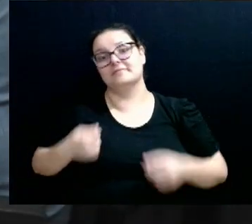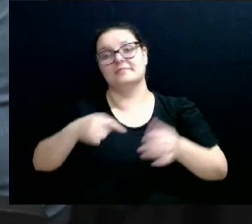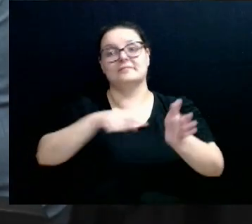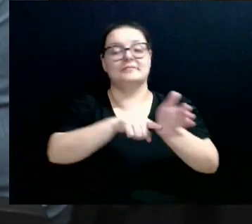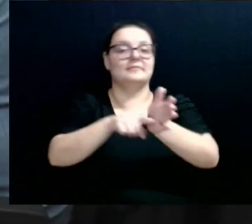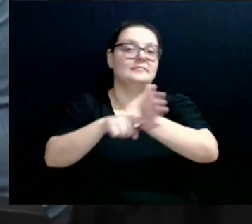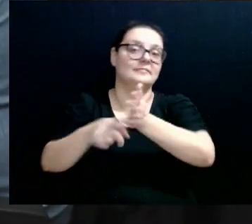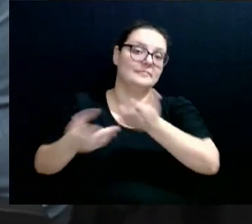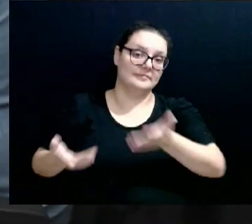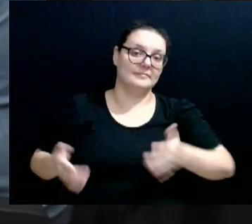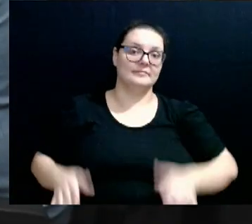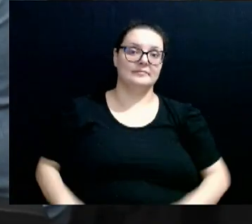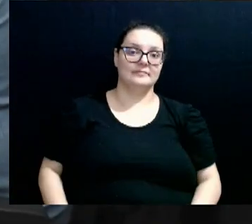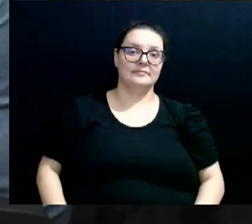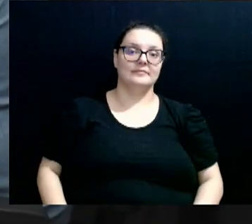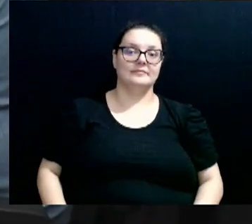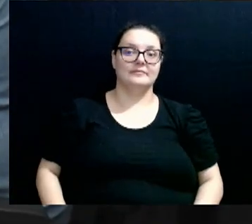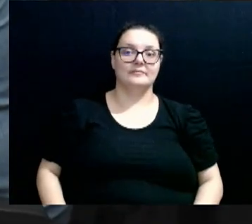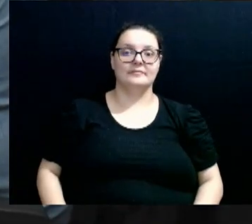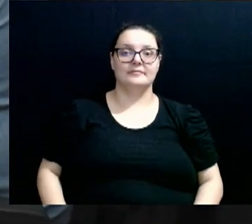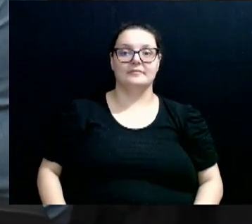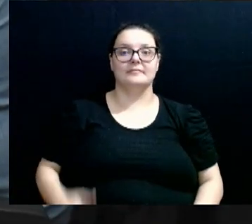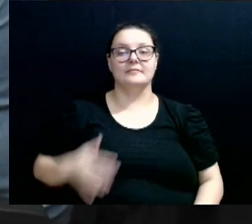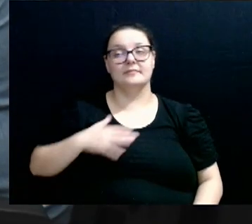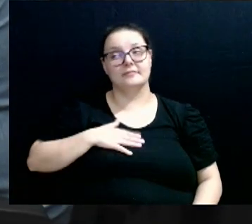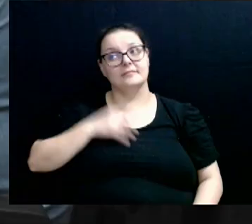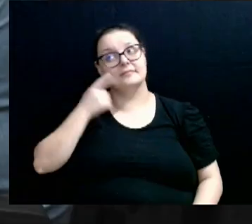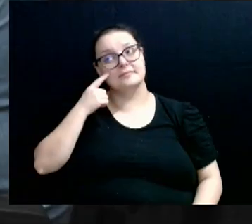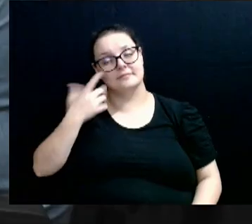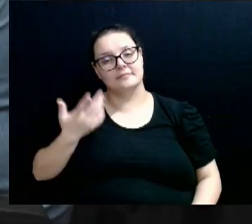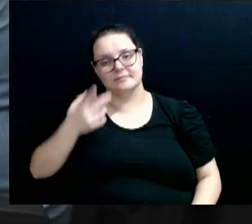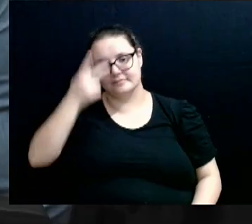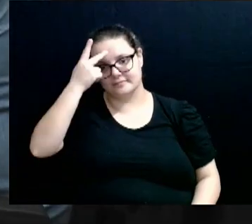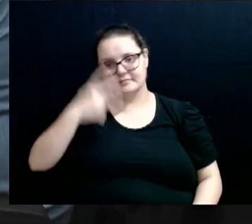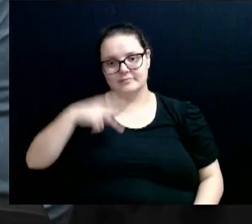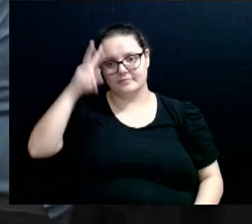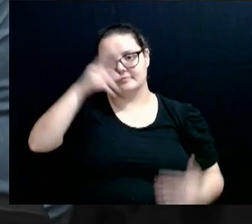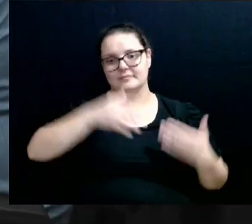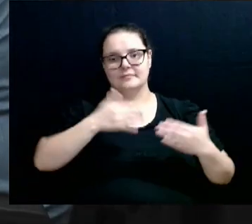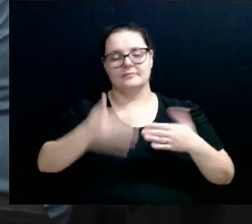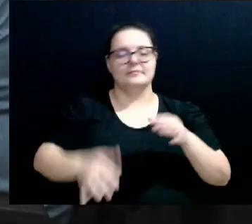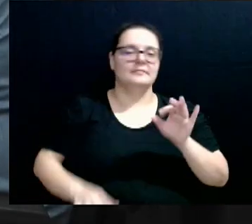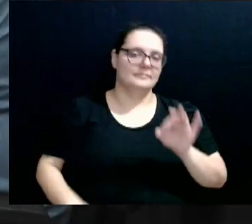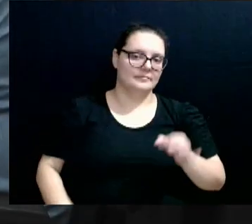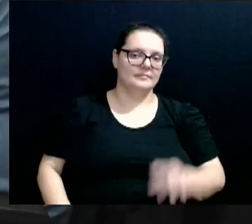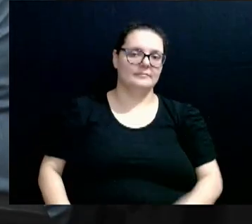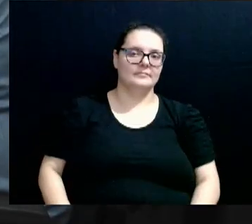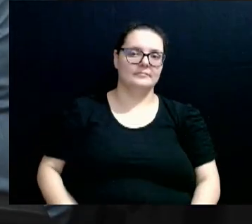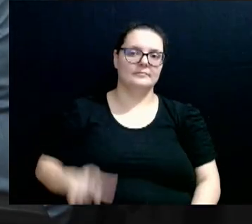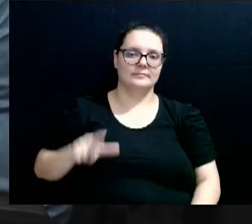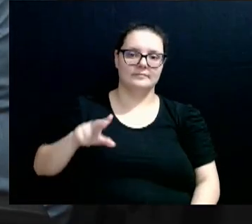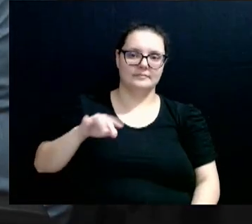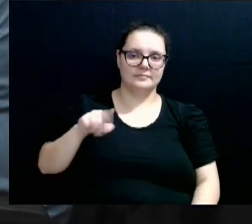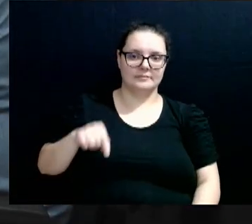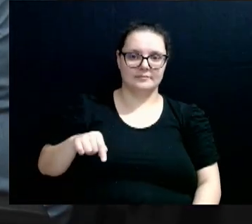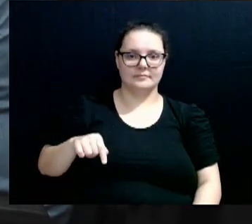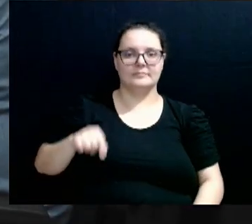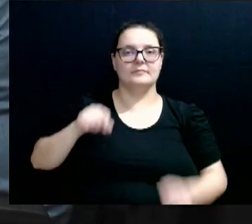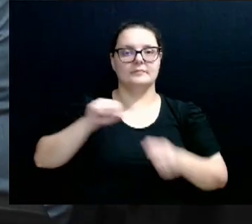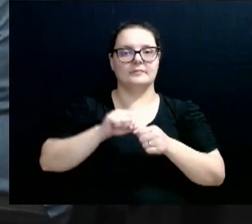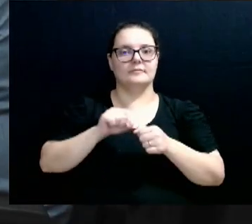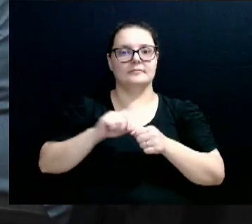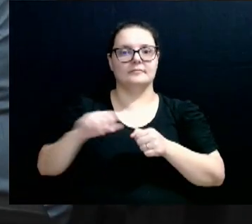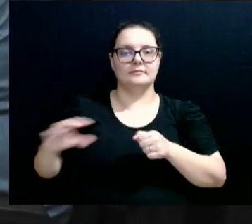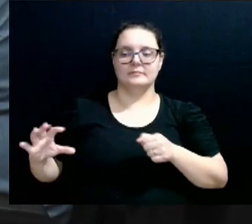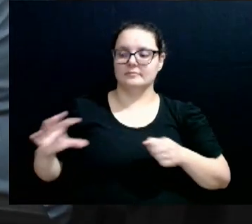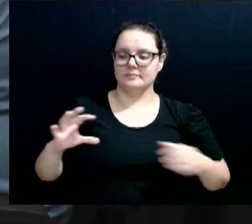Tá certo. É a minha impressão da própria trajetória aí. Tá certo. Ô Luiz, interessante que você faz um link, né? Você